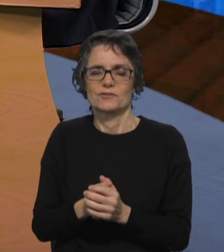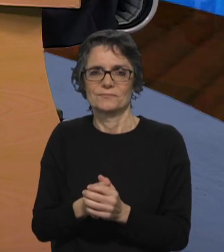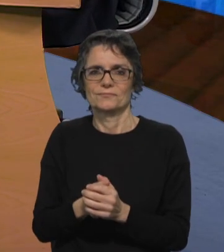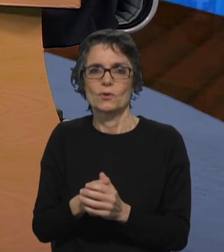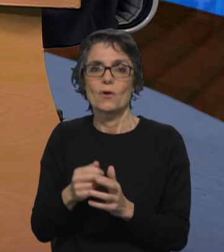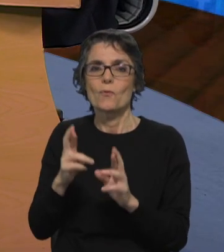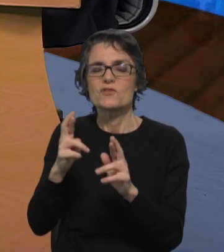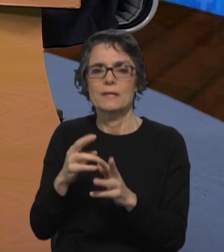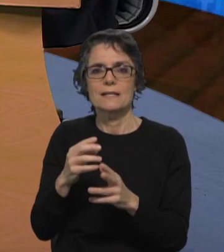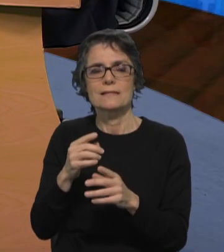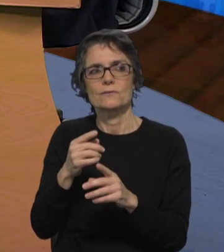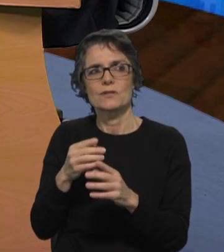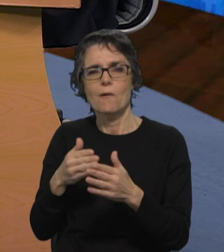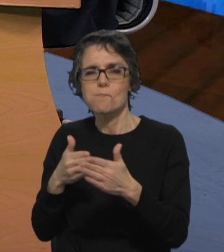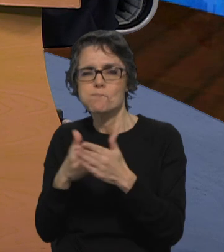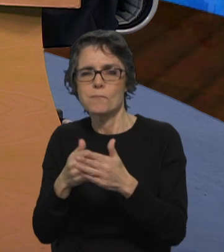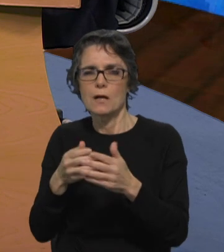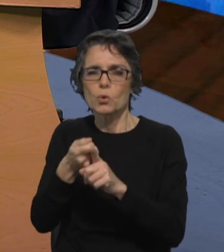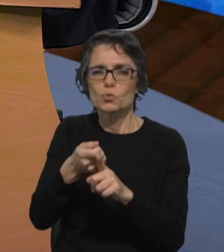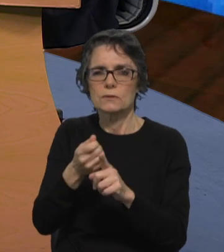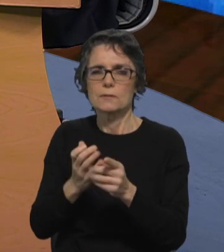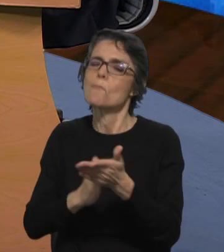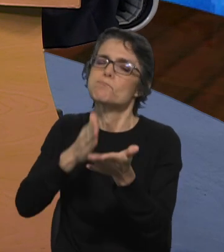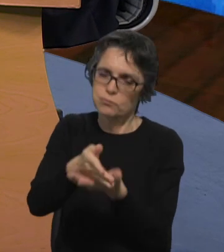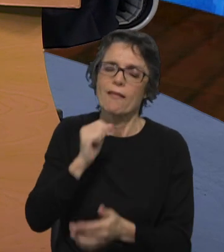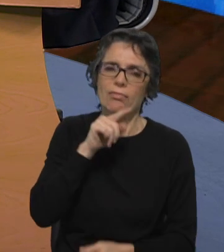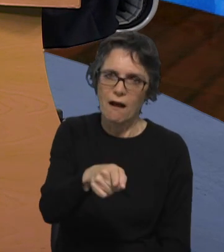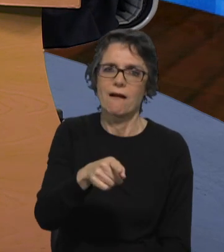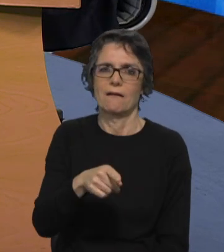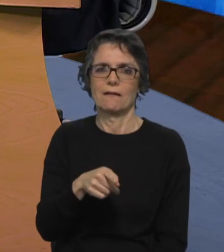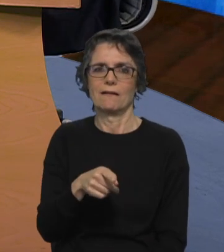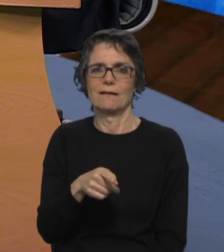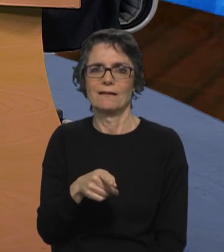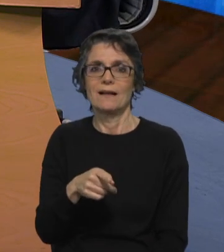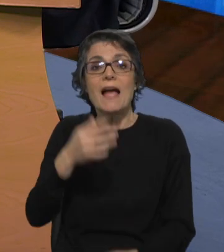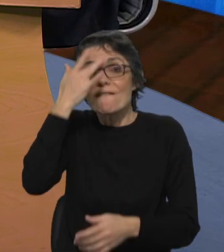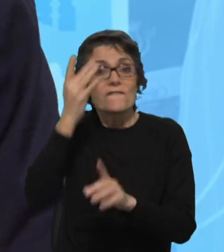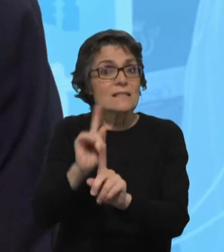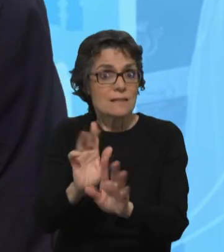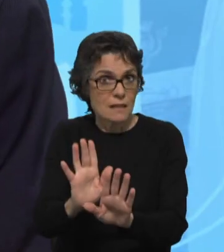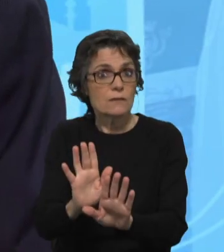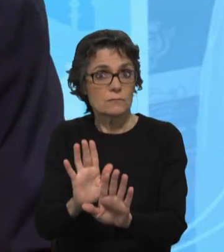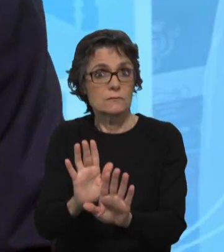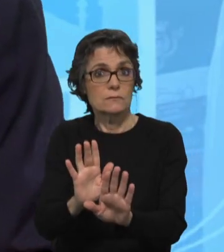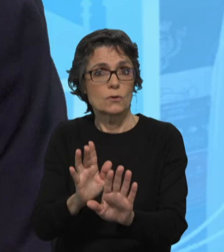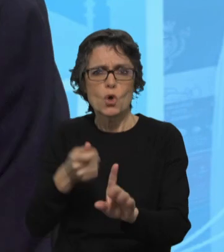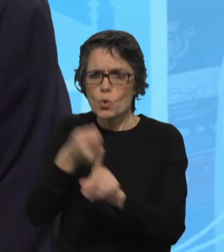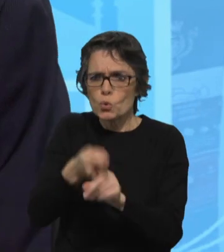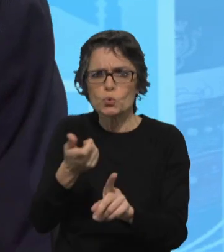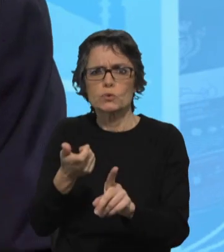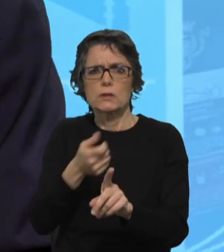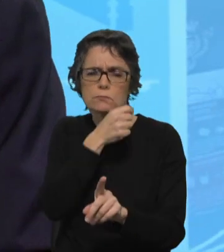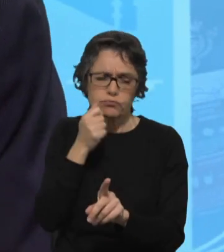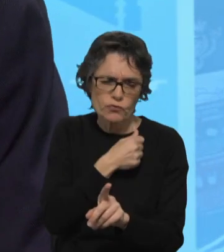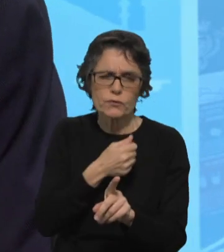seja invencível. Não há obstáculo que seja invencível. Não é fácil, supõe luta, supõe